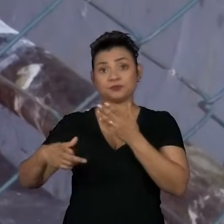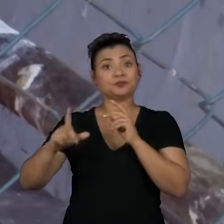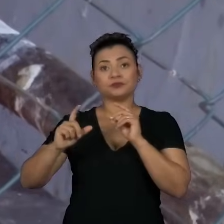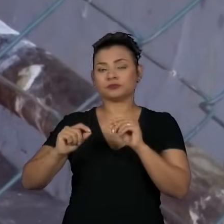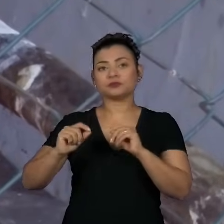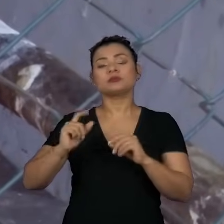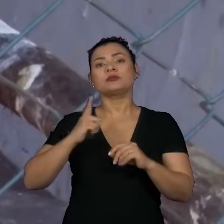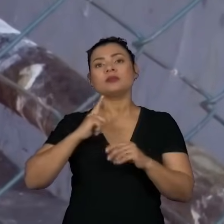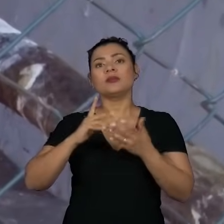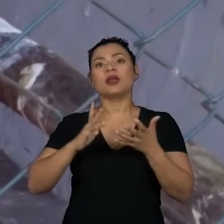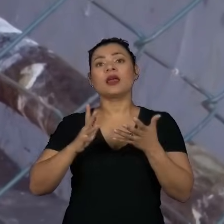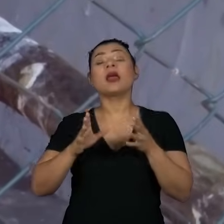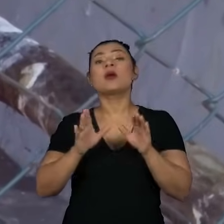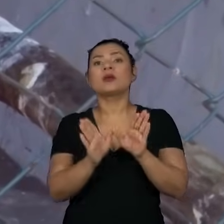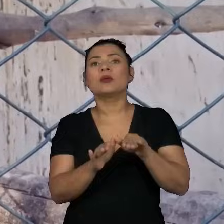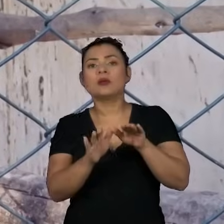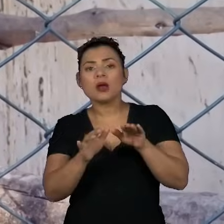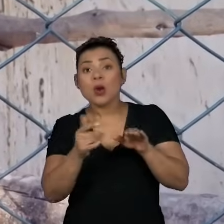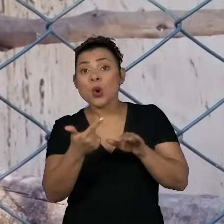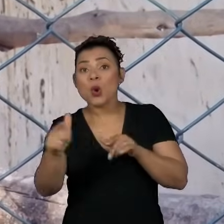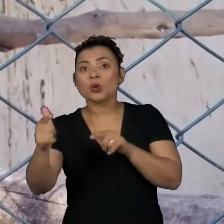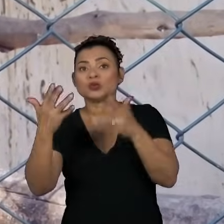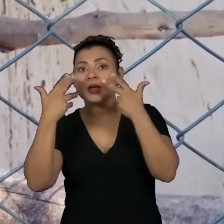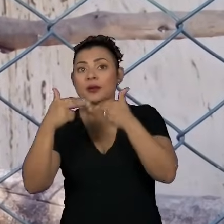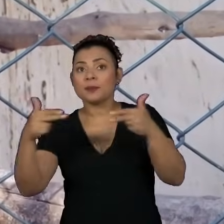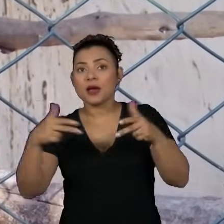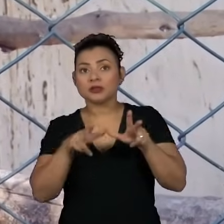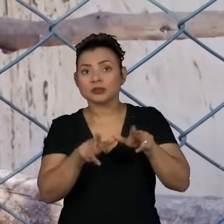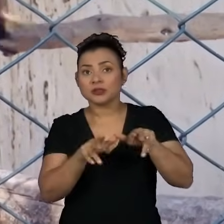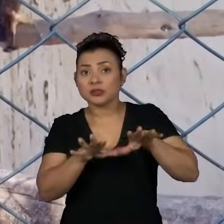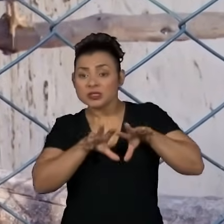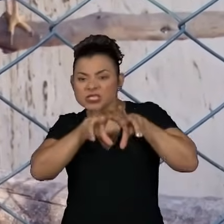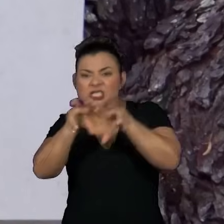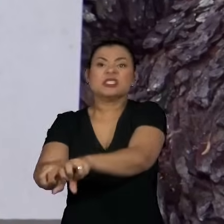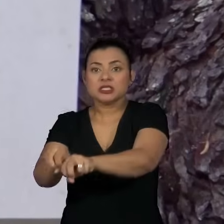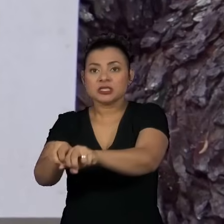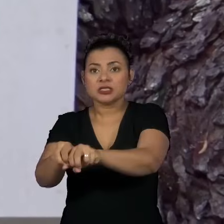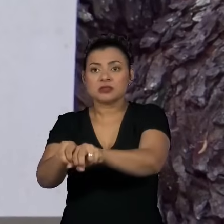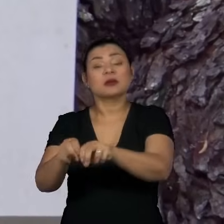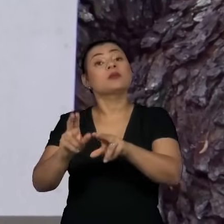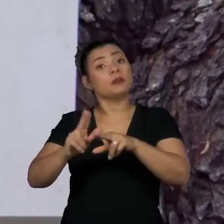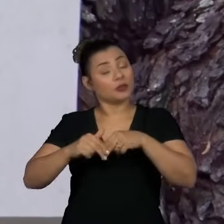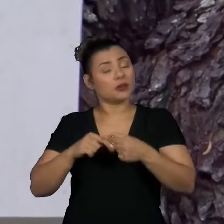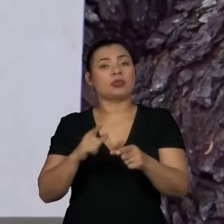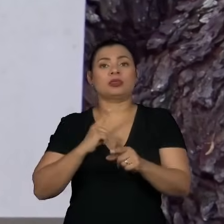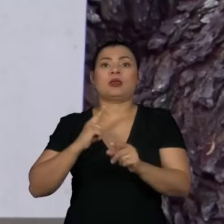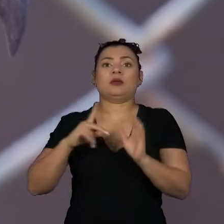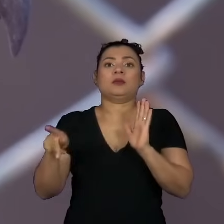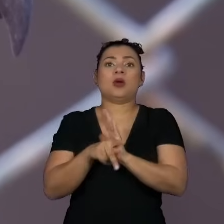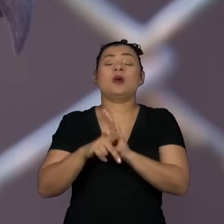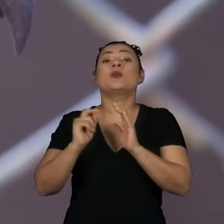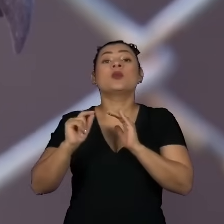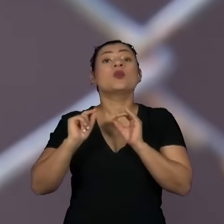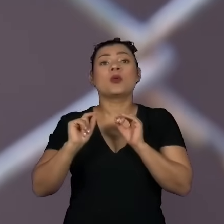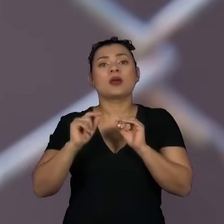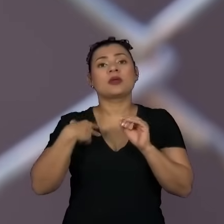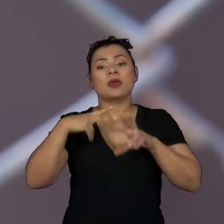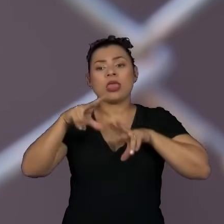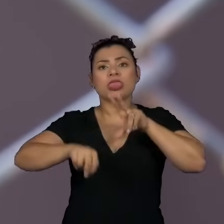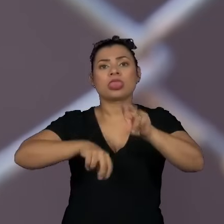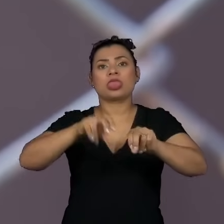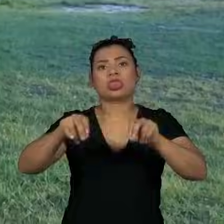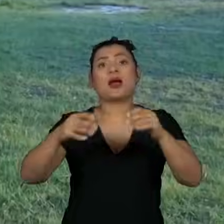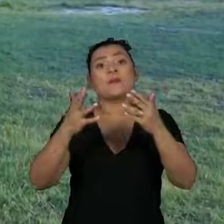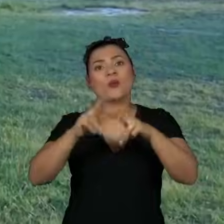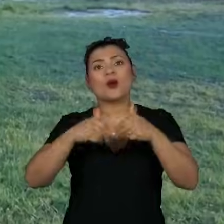dela predar e se alimentar de outros animais. Então são bichos que evoluíram, tem todo um aparato técnico justamente para empreender isso